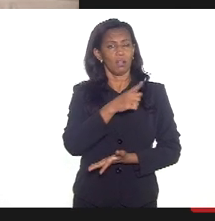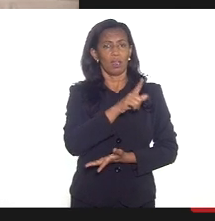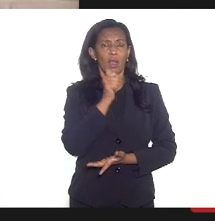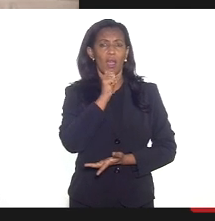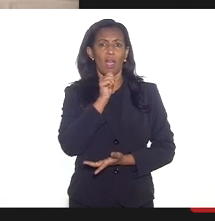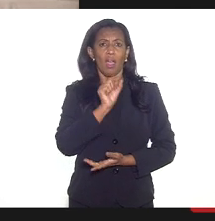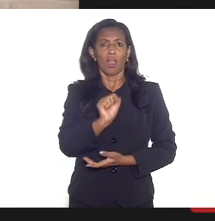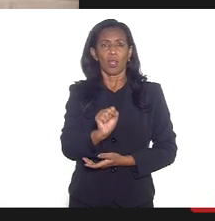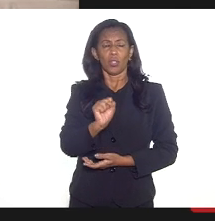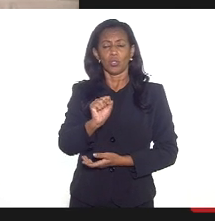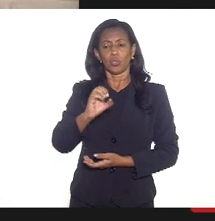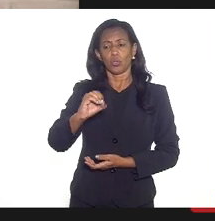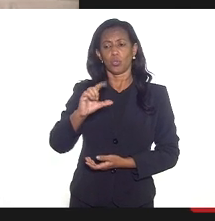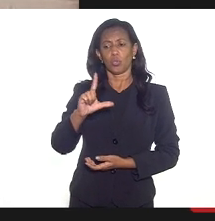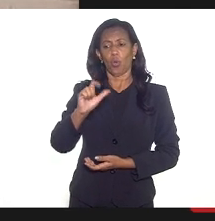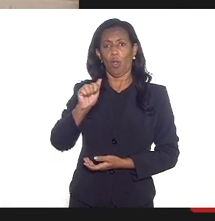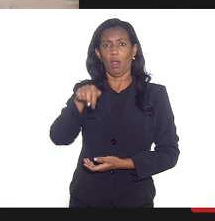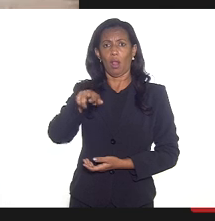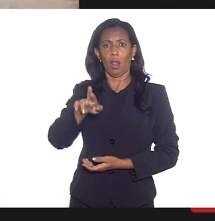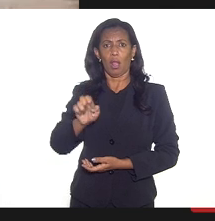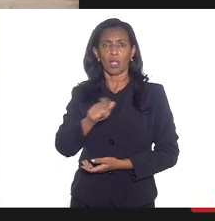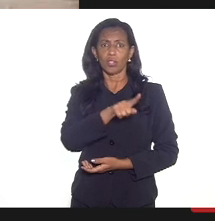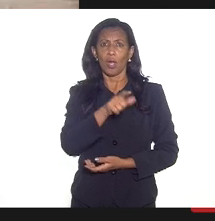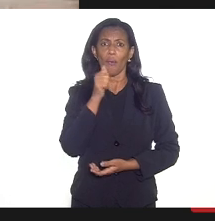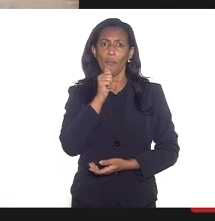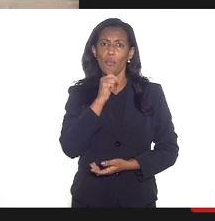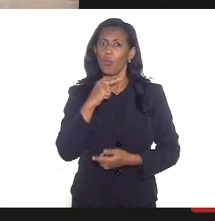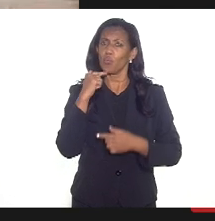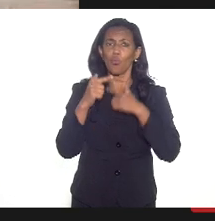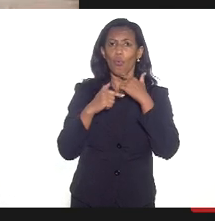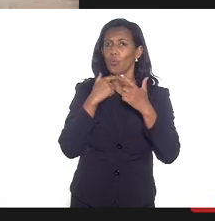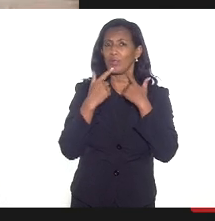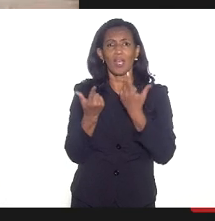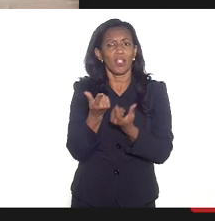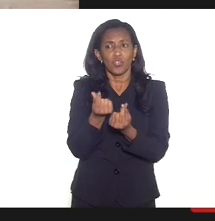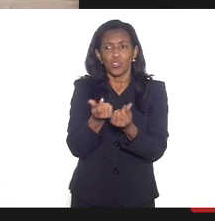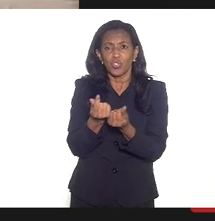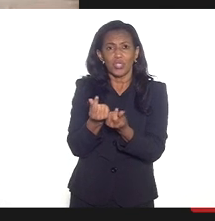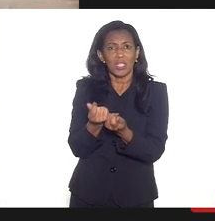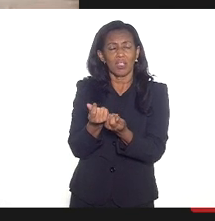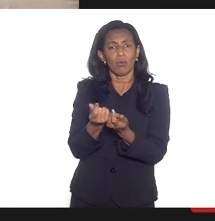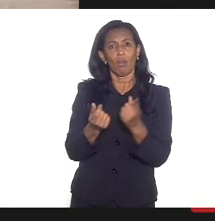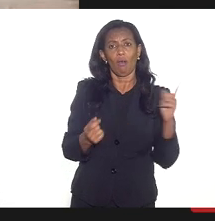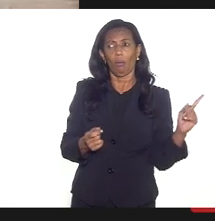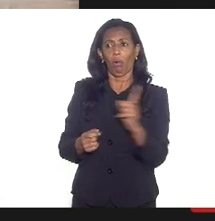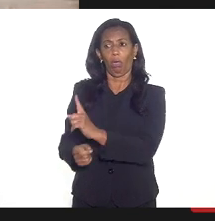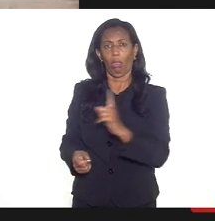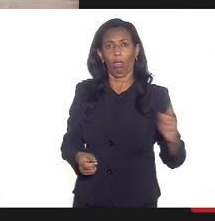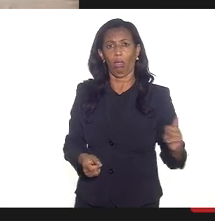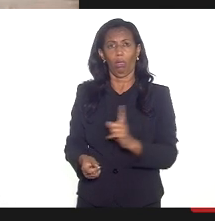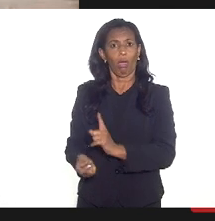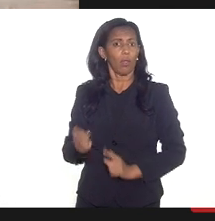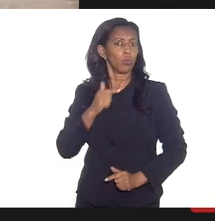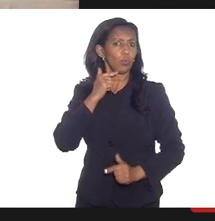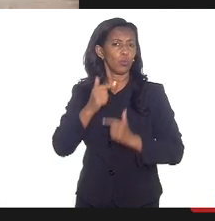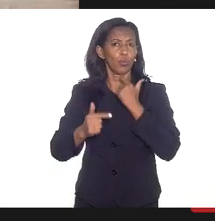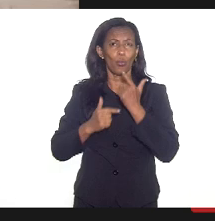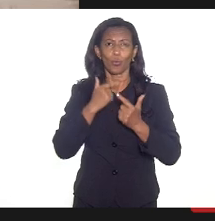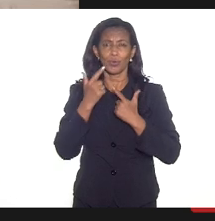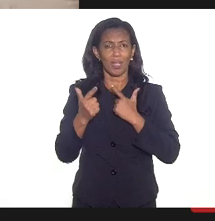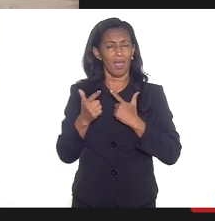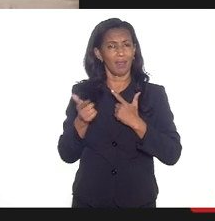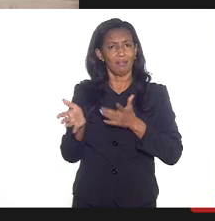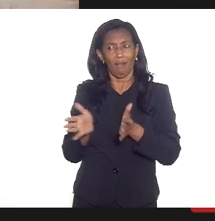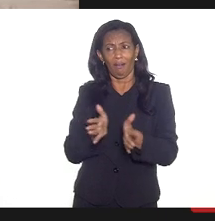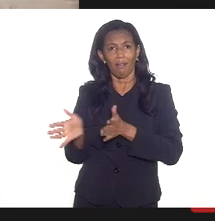a locomoção dessas mulheres. Elas não conseguem, elas não têm dinheiro para ficar indo e vindo, elas não conseguem ter